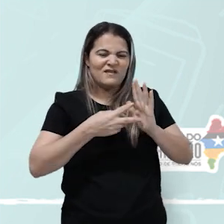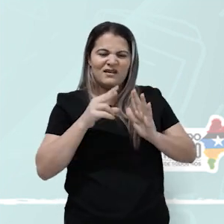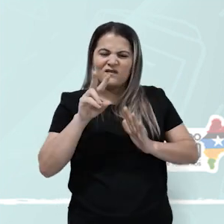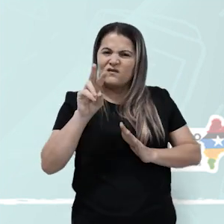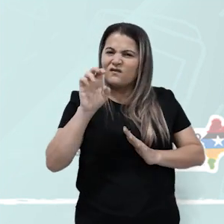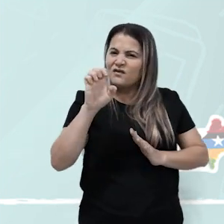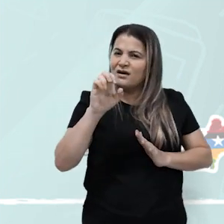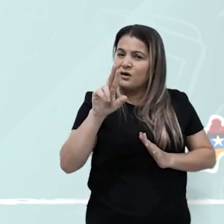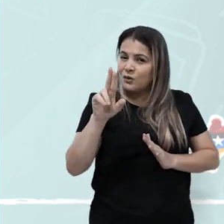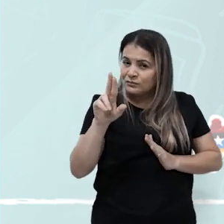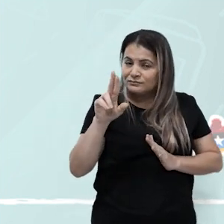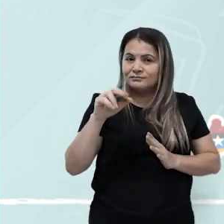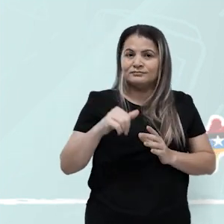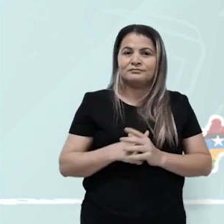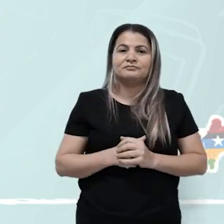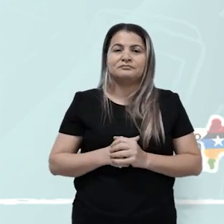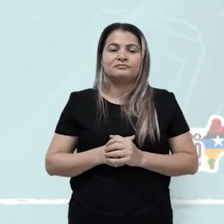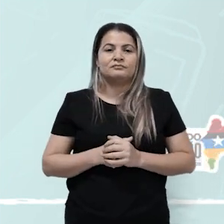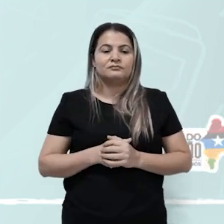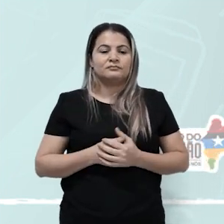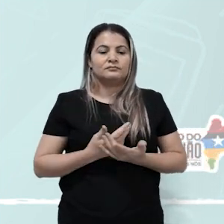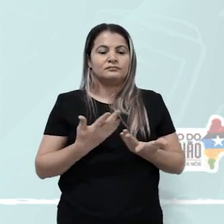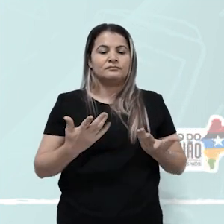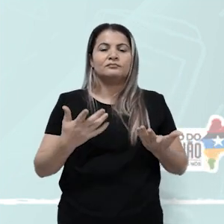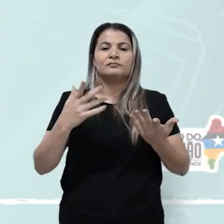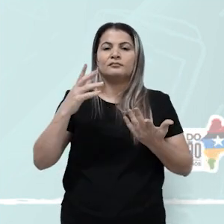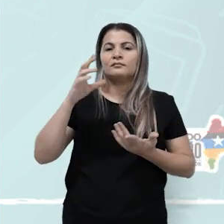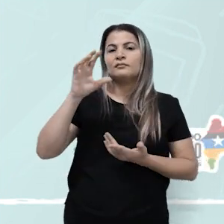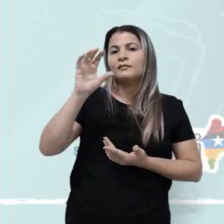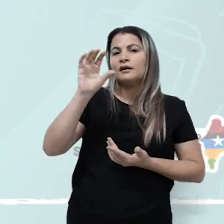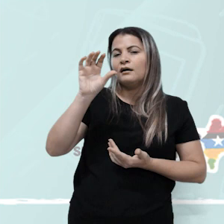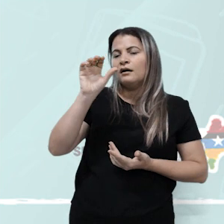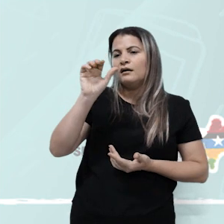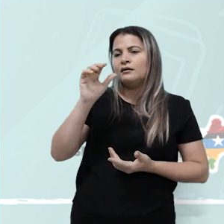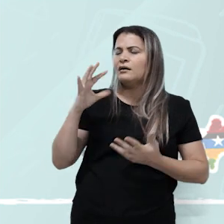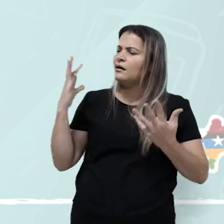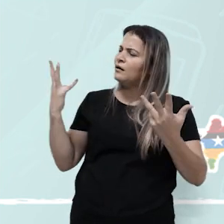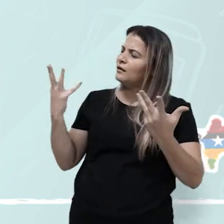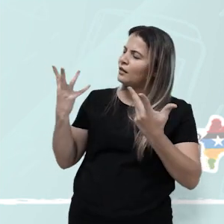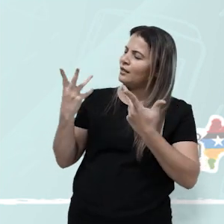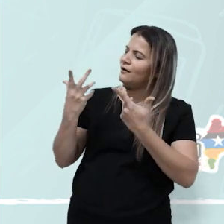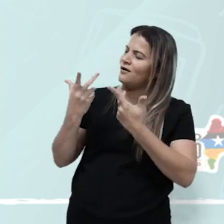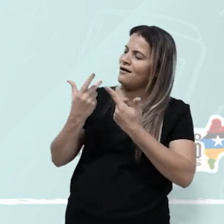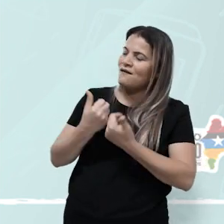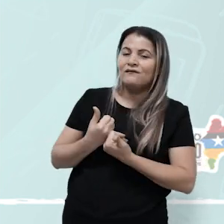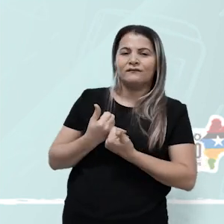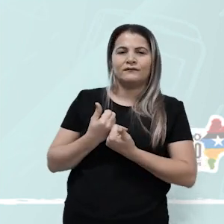adjetivo. Adorable, adorável. Invisible,